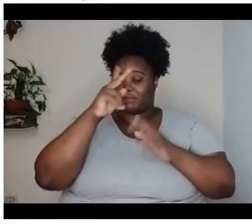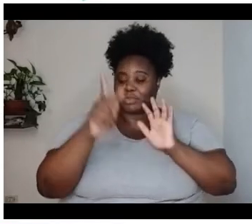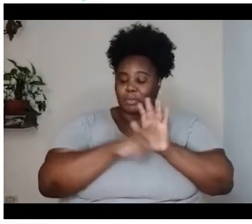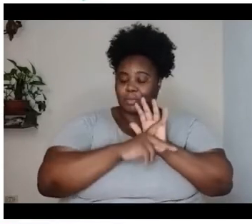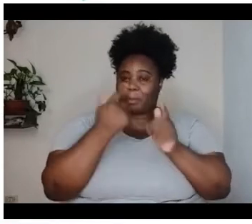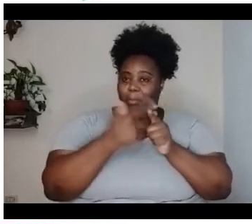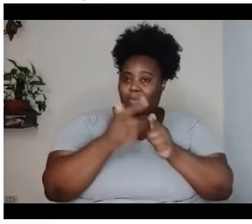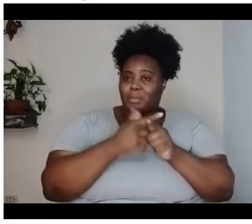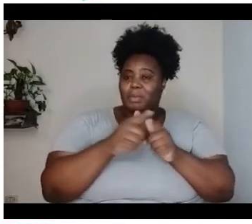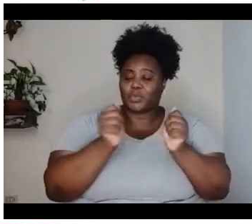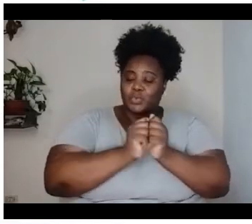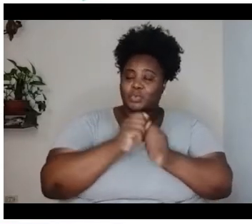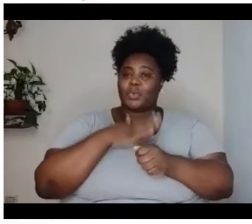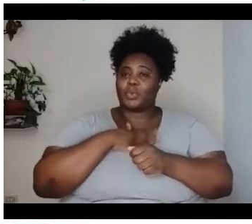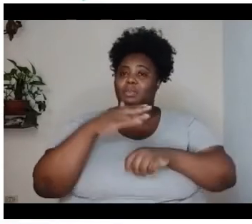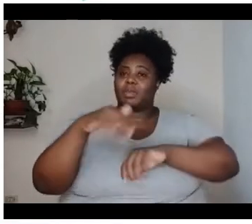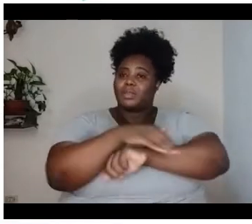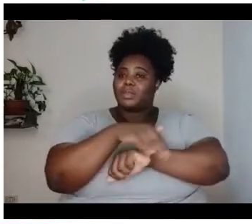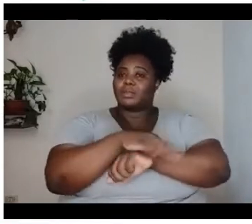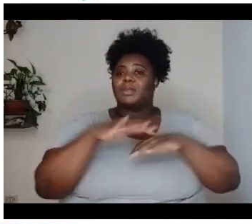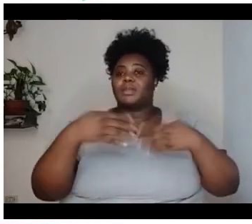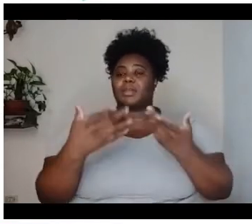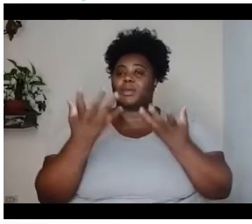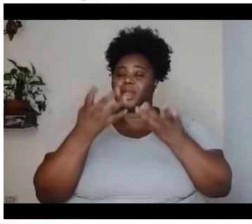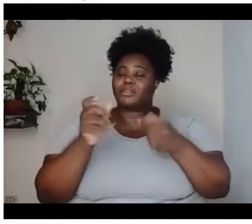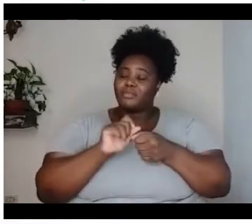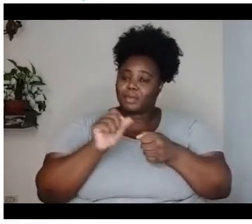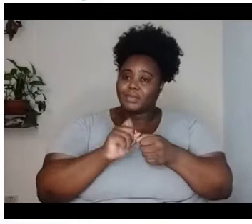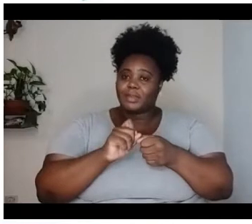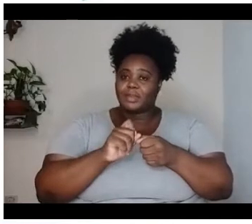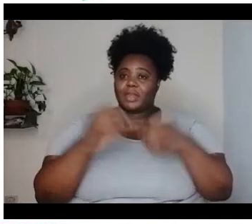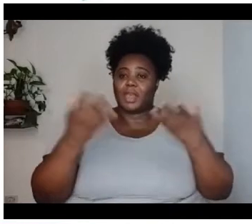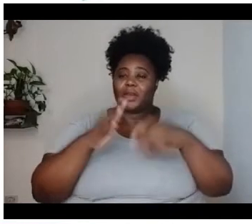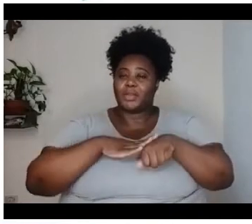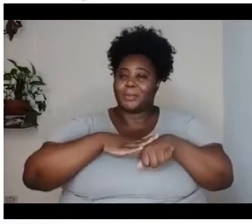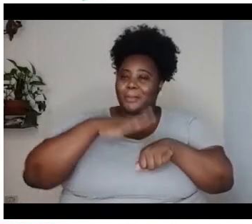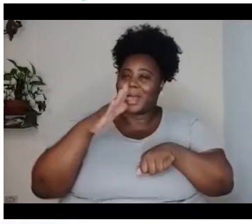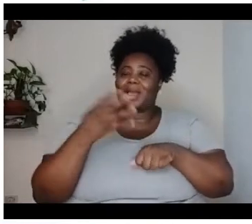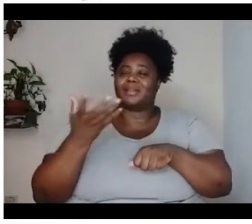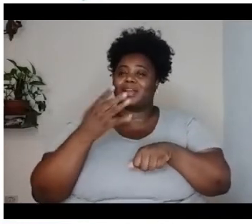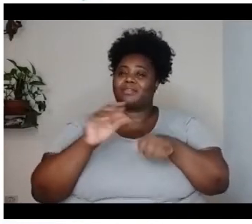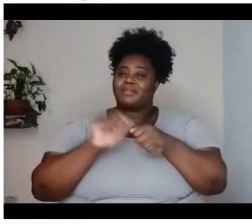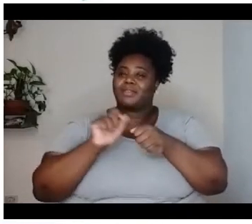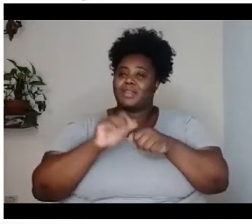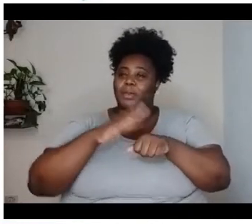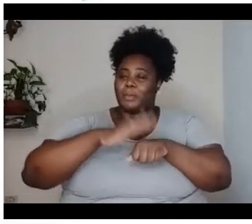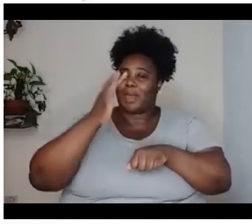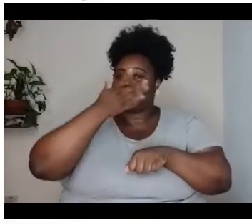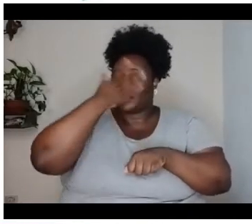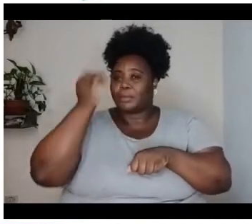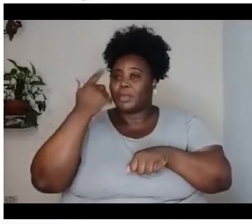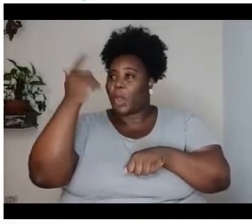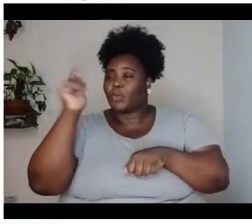junto comigo na rua. E é isso que eu quero fazer, e agora cada vez mais eu quero fazer com mais gente, eu quero fazer com